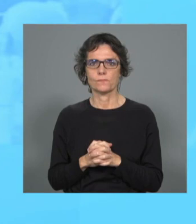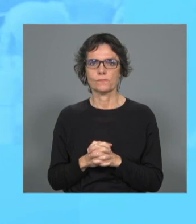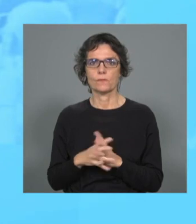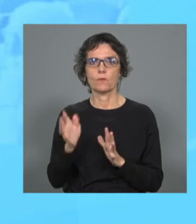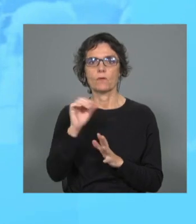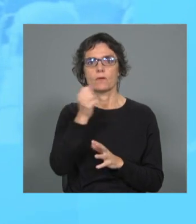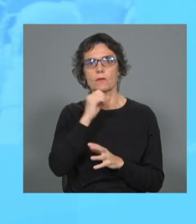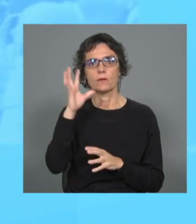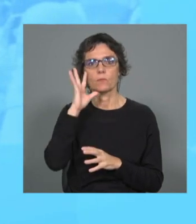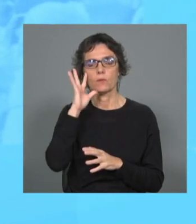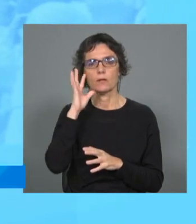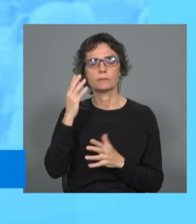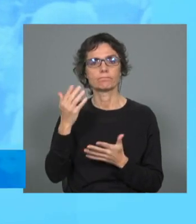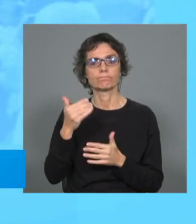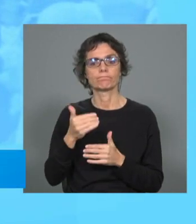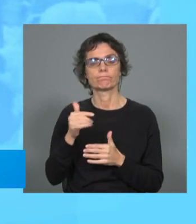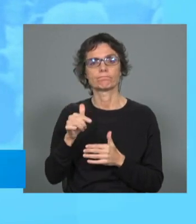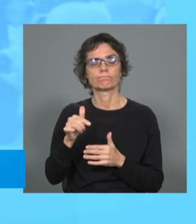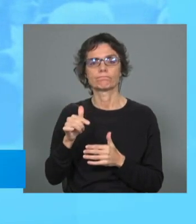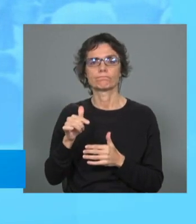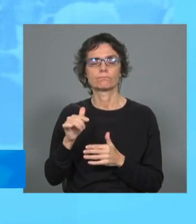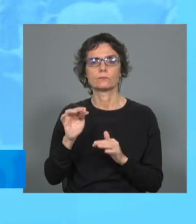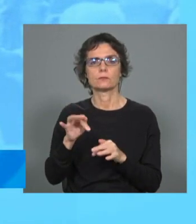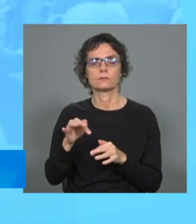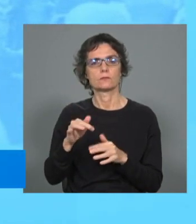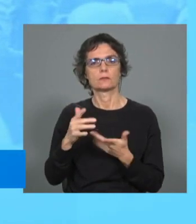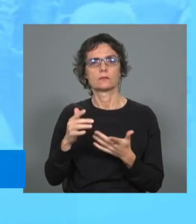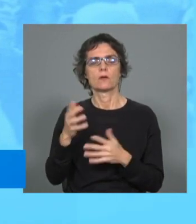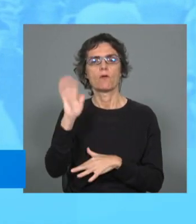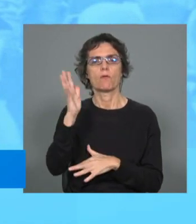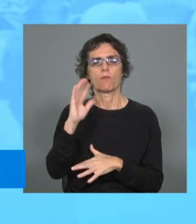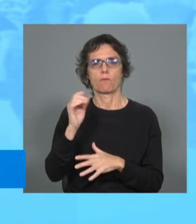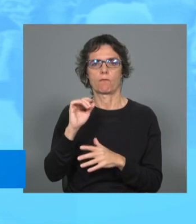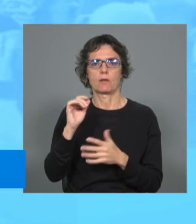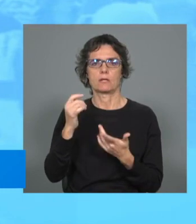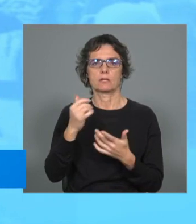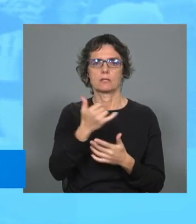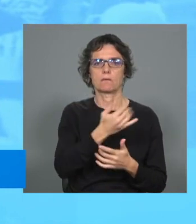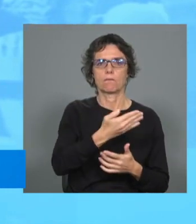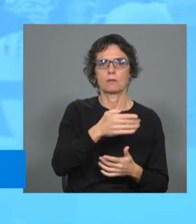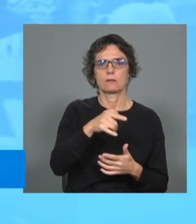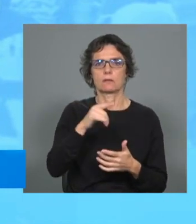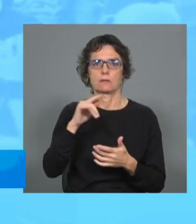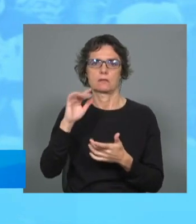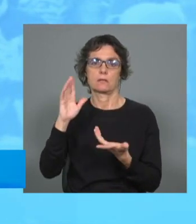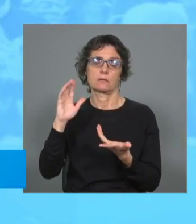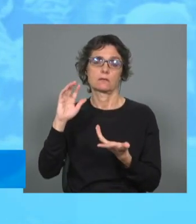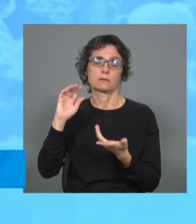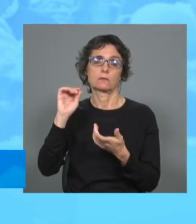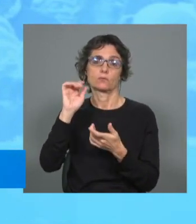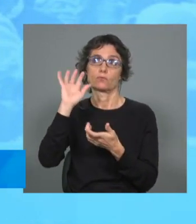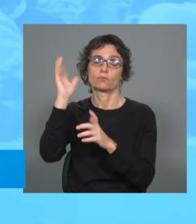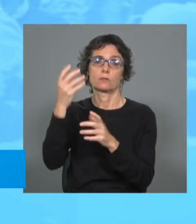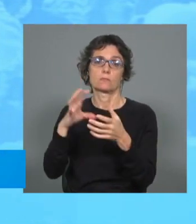Olá, muito boa tarde. Está prestes a terminar a 27ª Conferência do Clima no Egito, com desafios e ações concretas para enfrentar a